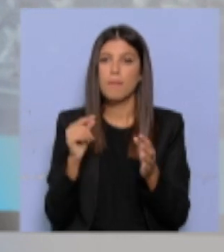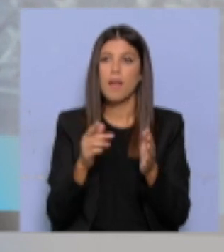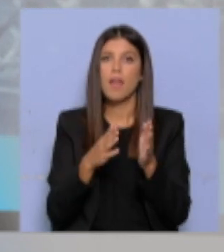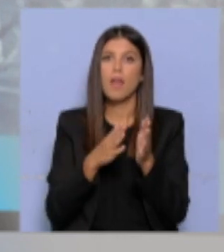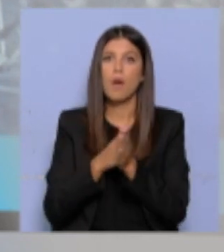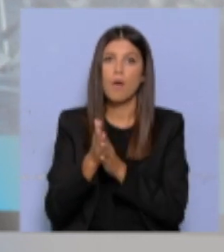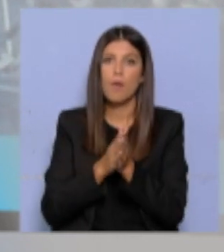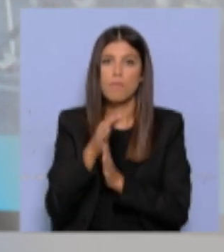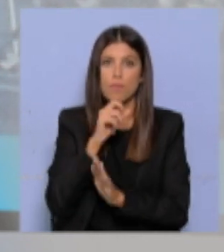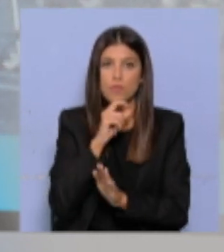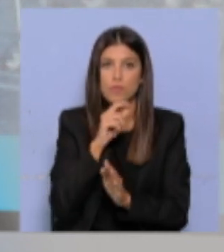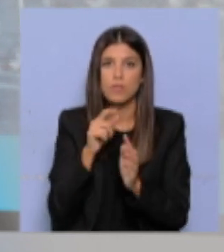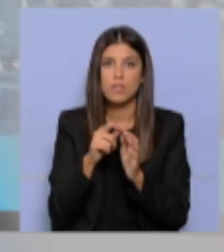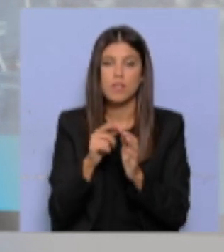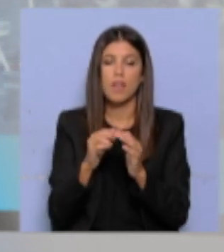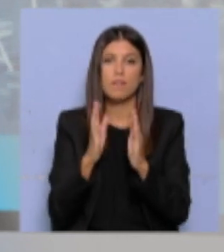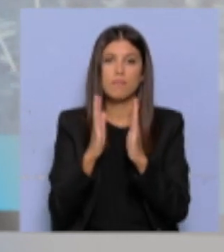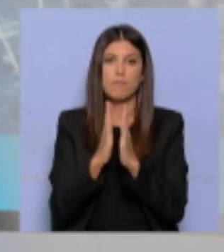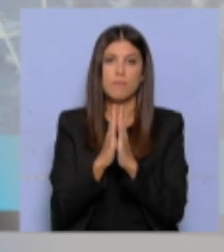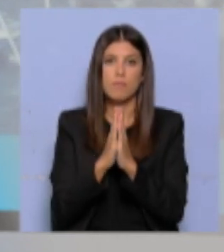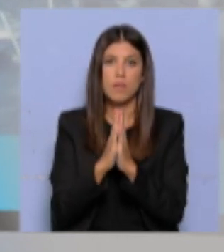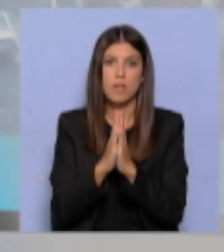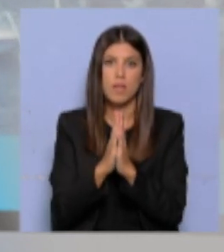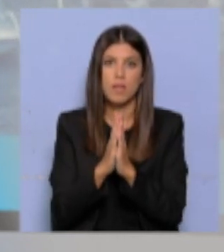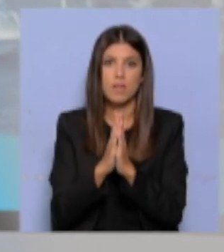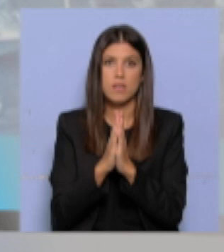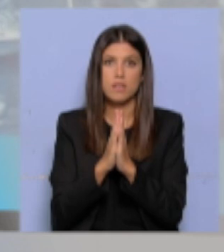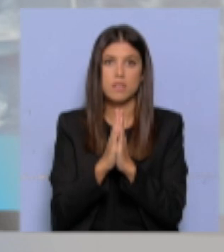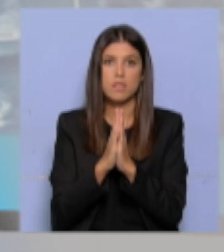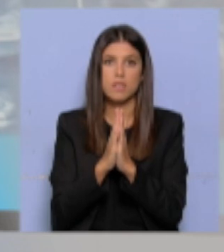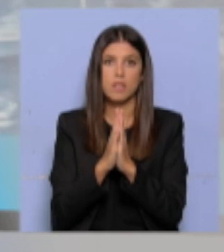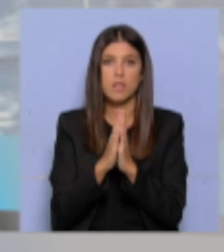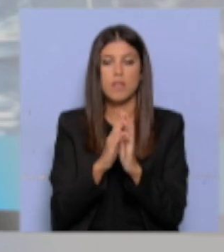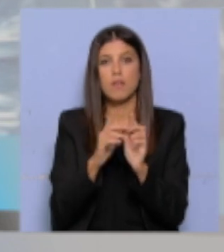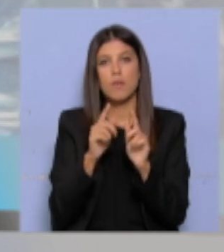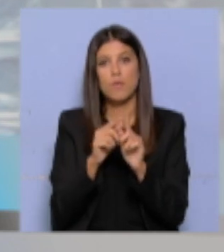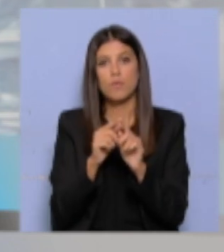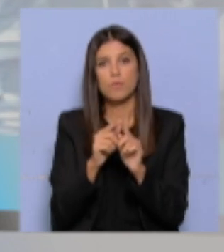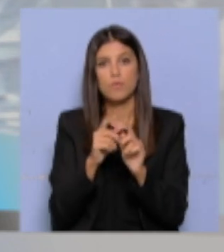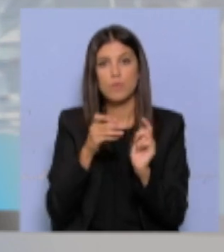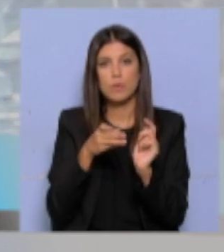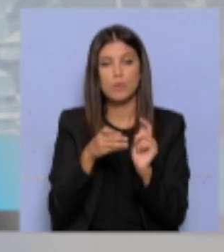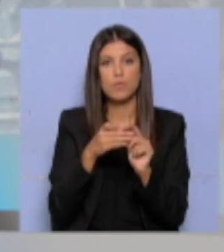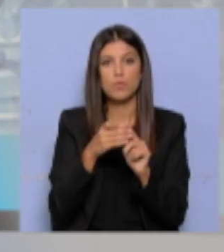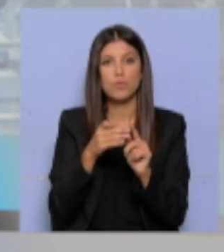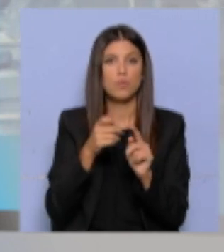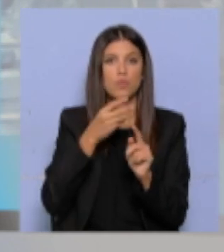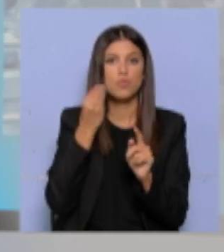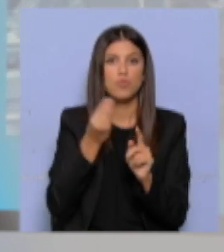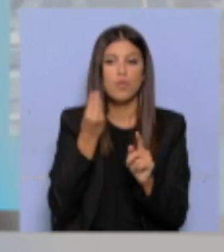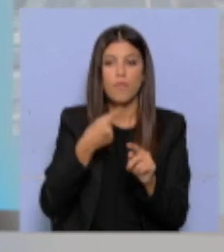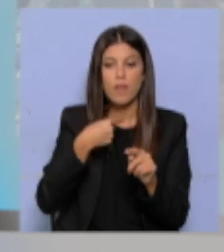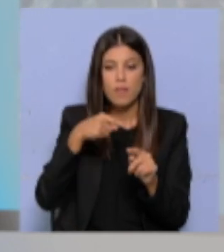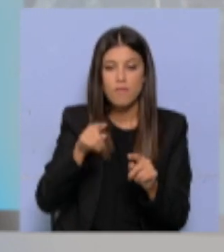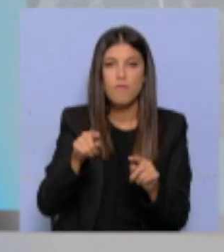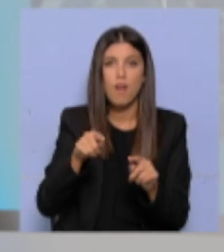pastoral vocacional. Não é esse o primeiro motivo de tudo isto que estamos a falar, mas um jovem que vai para uma determinada realidade e faz